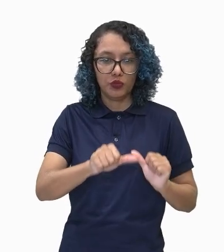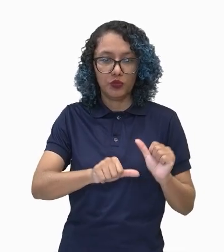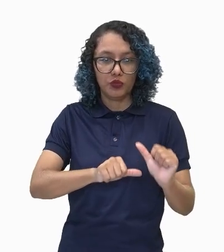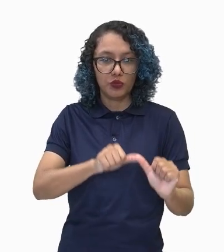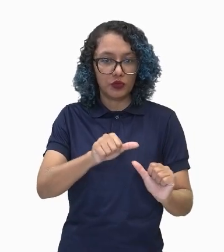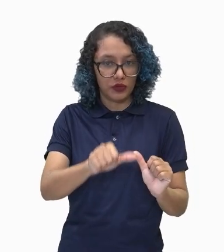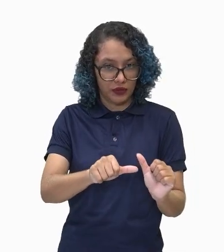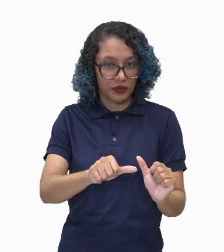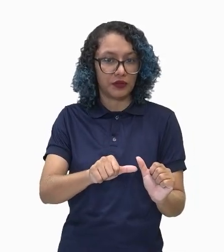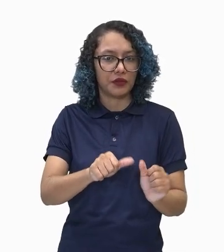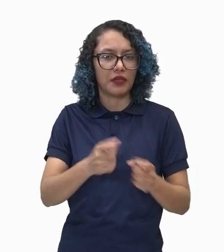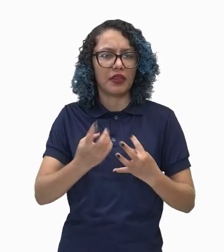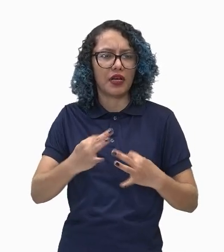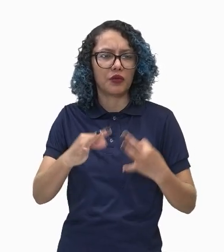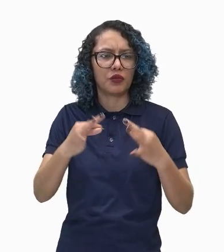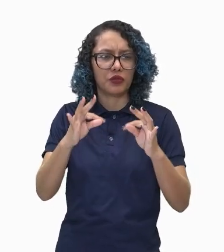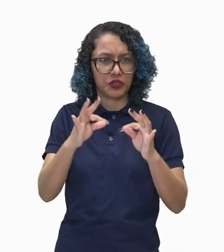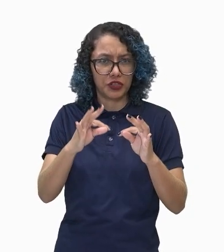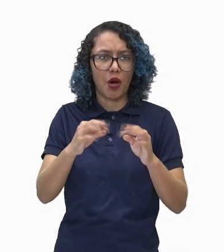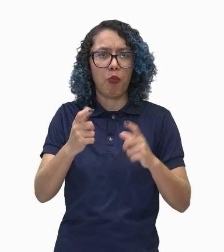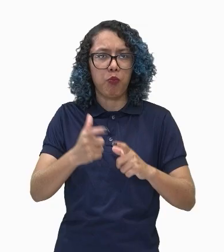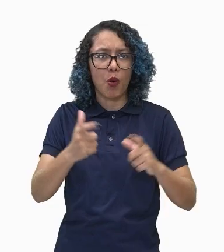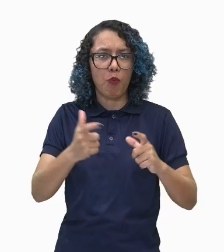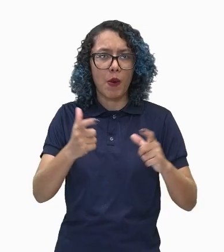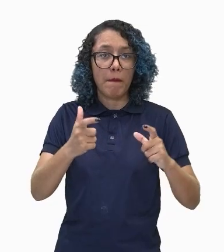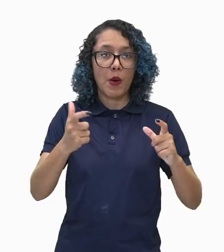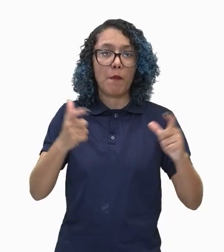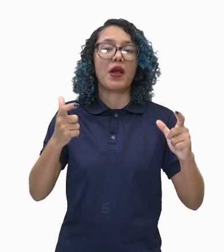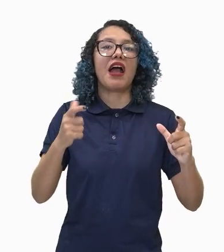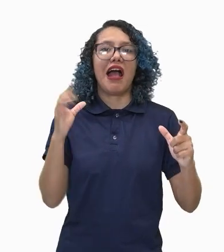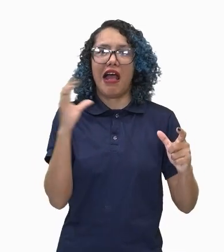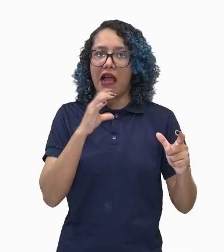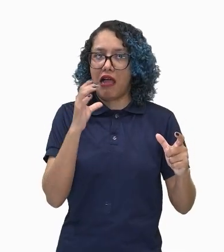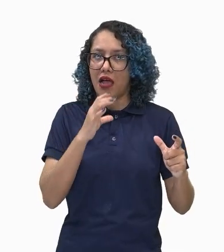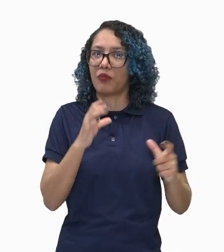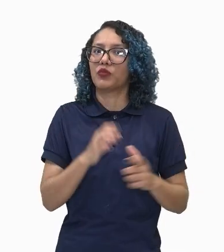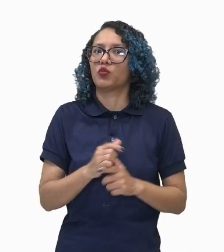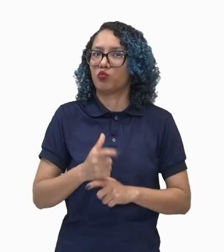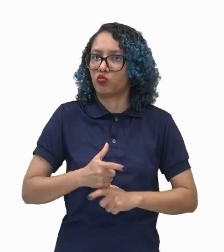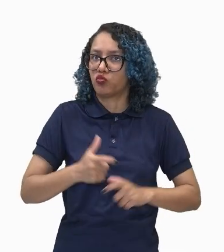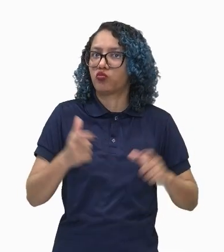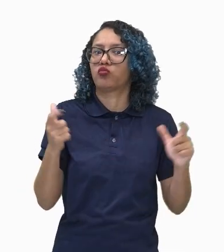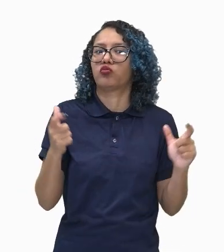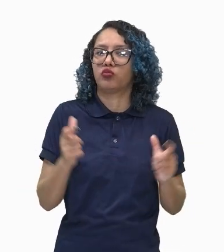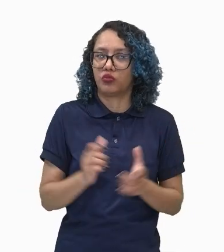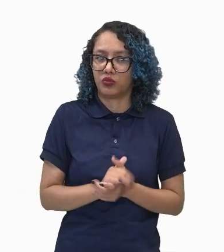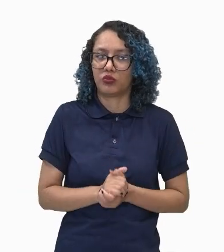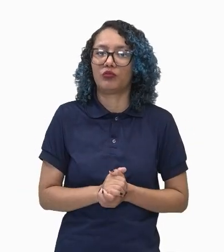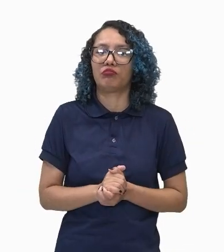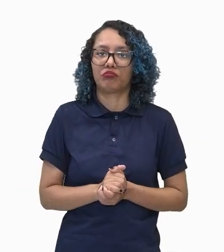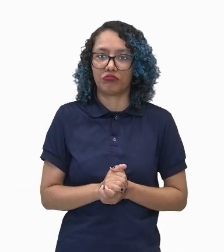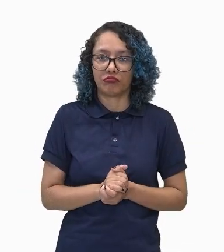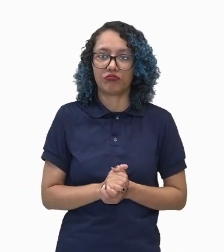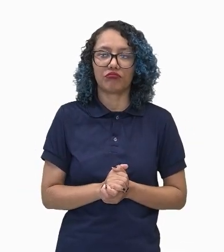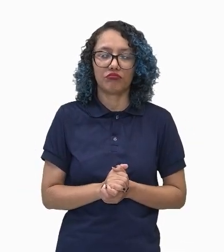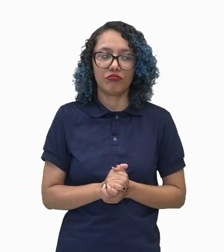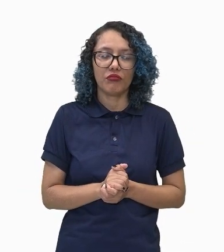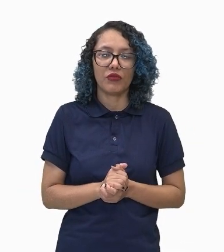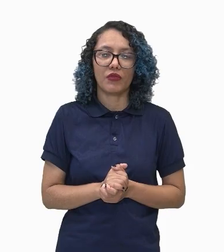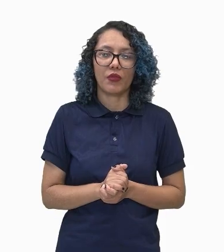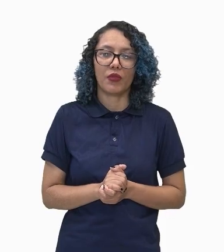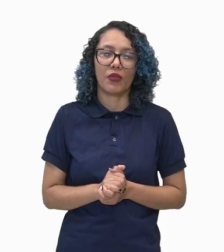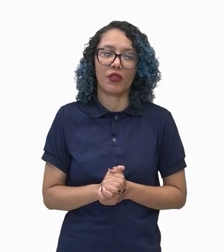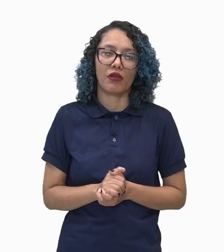growing fast. A tecnologia está crescendo rápido, né? Está aumentando. And artificial intelligence, AI,